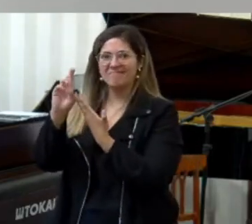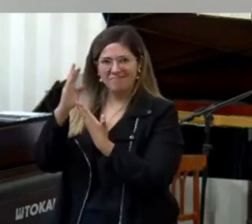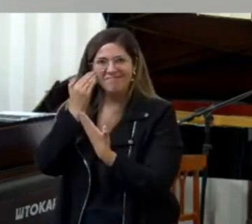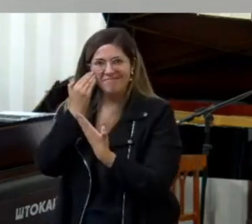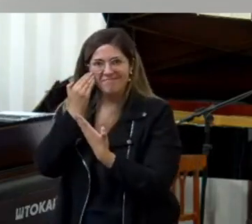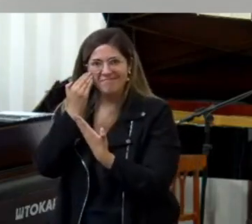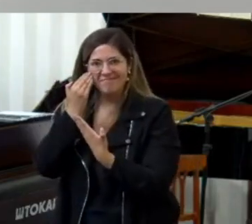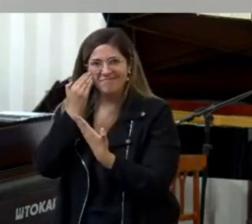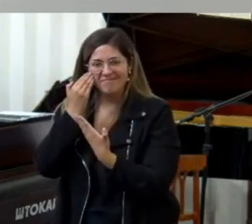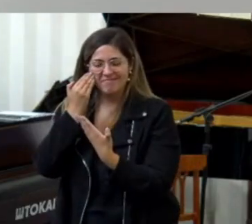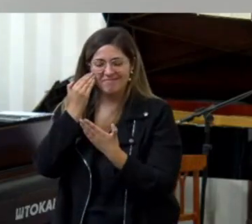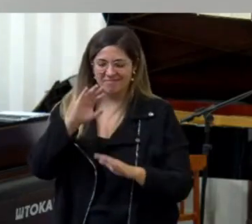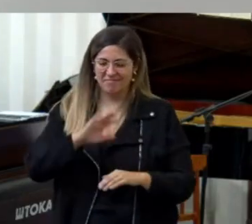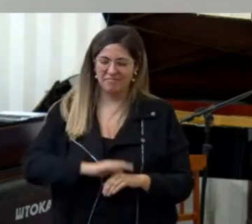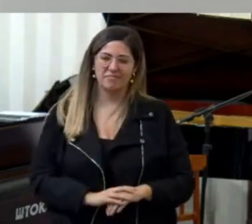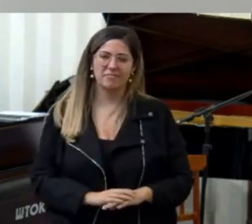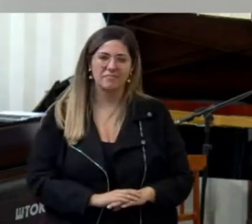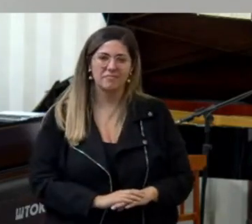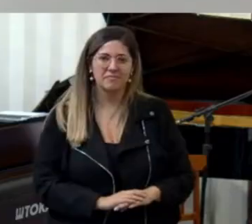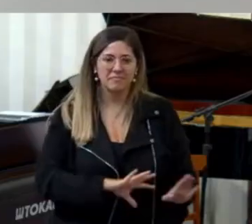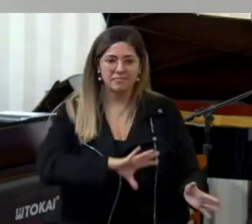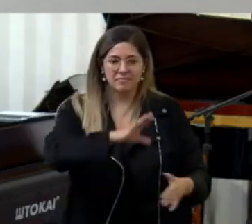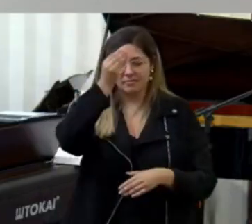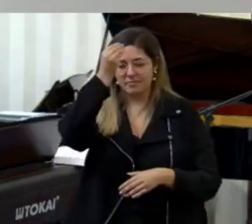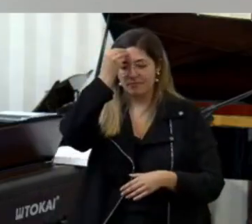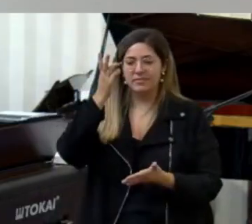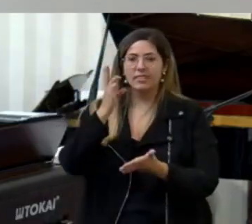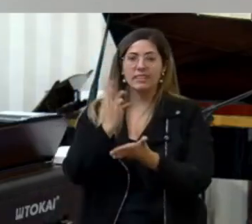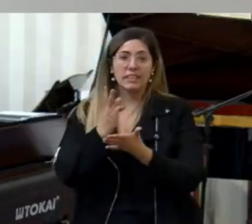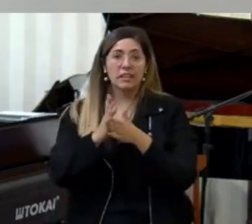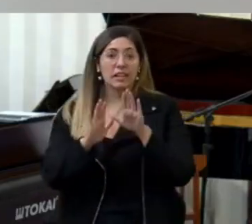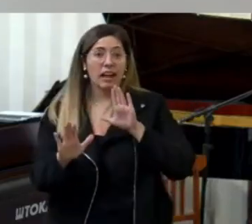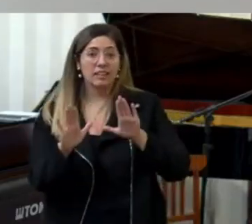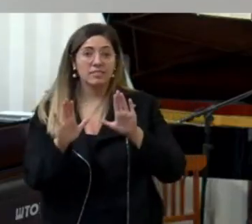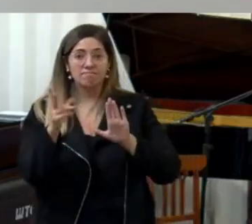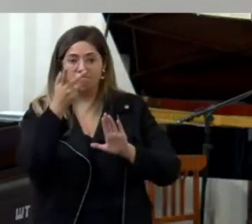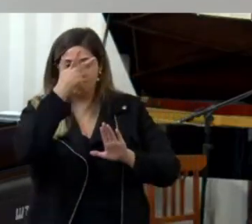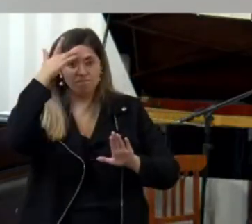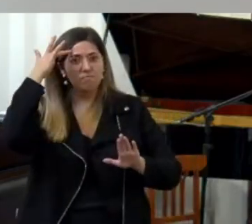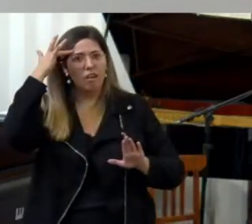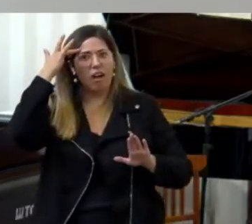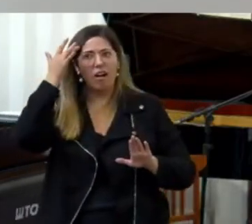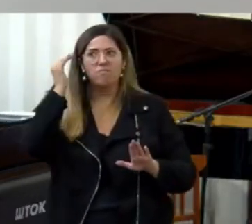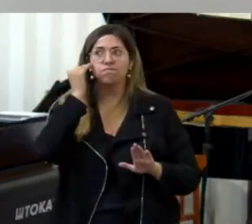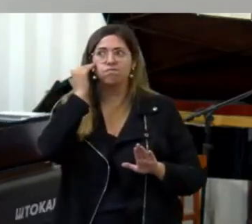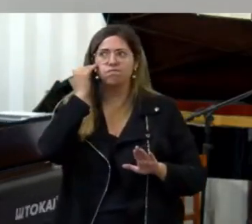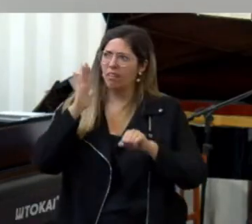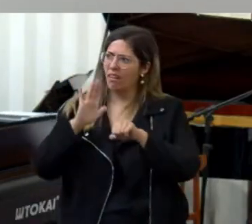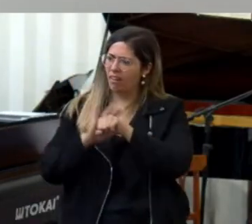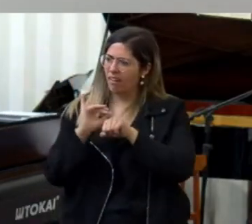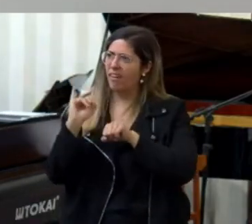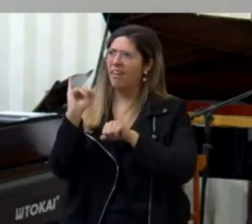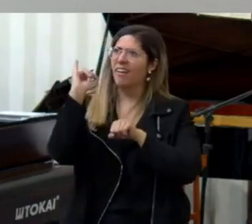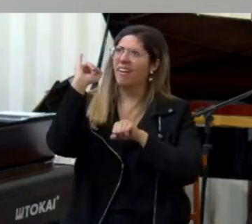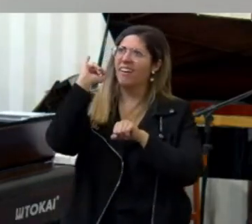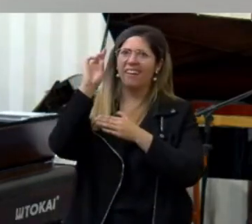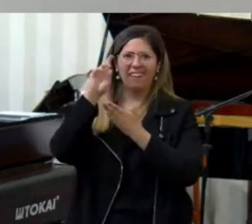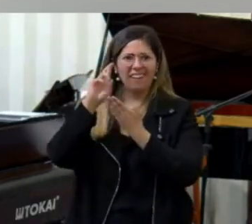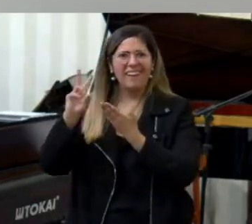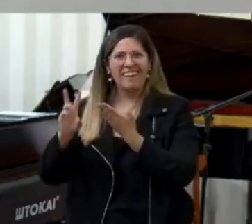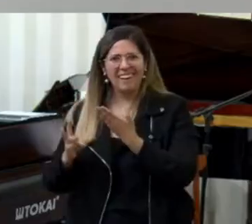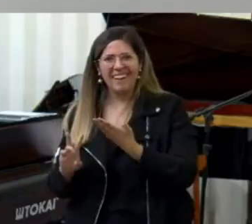Todas as vezes que alguém escolher entender, compreender que Deus é o seu supremo valor,